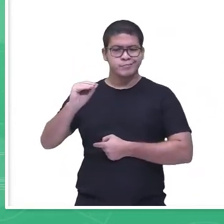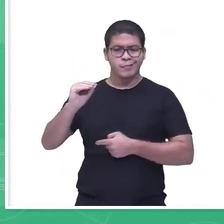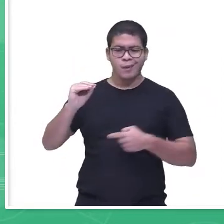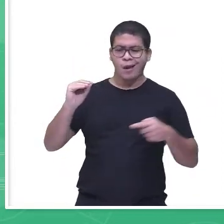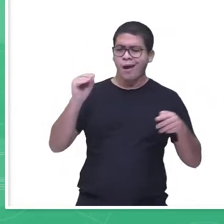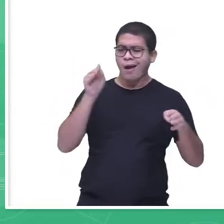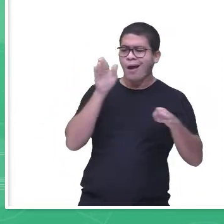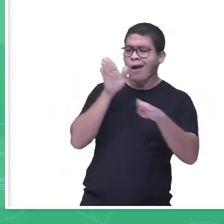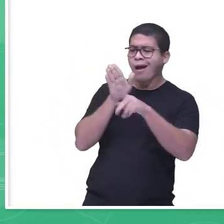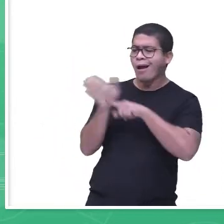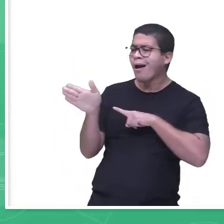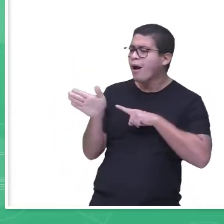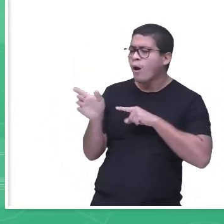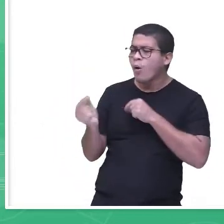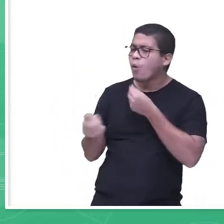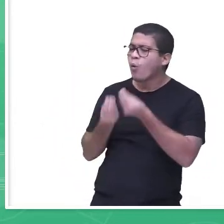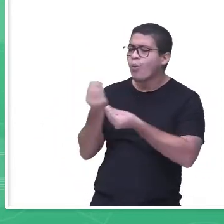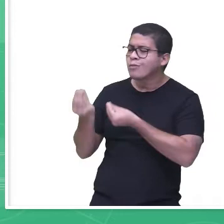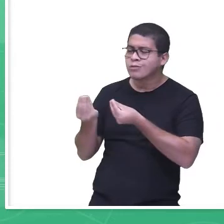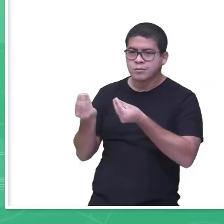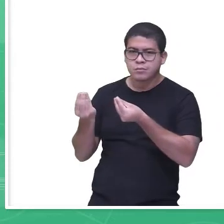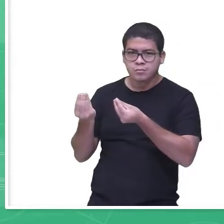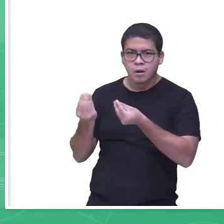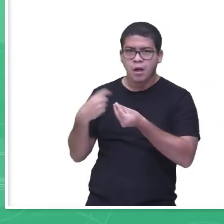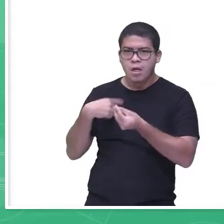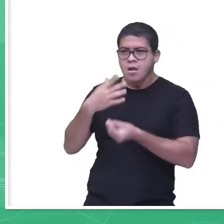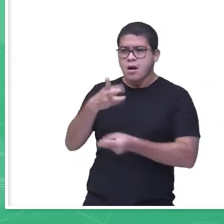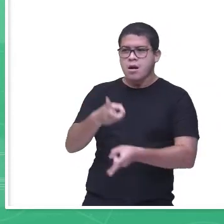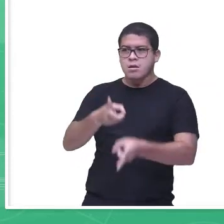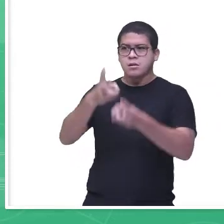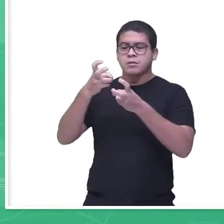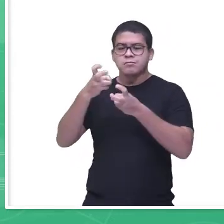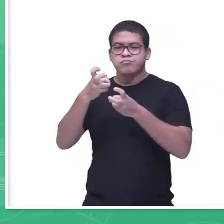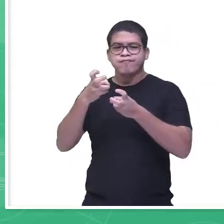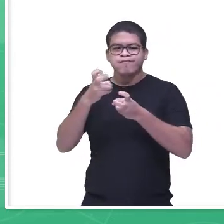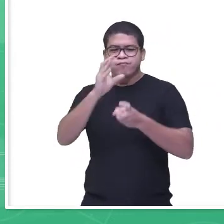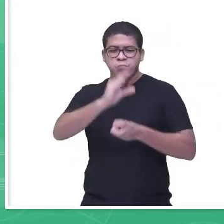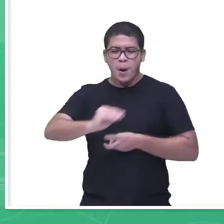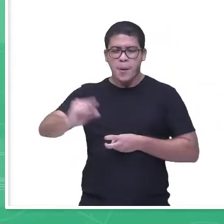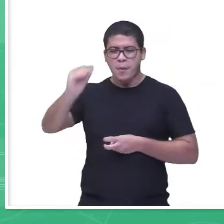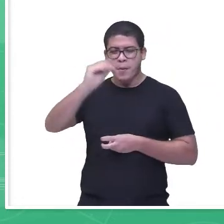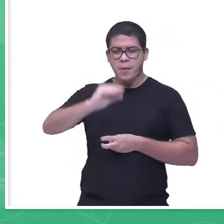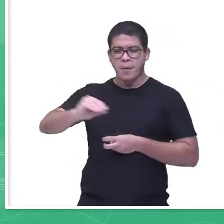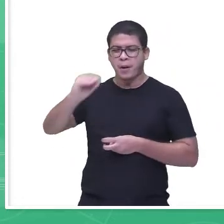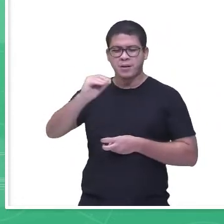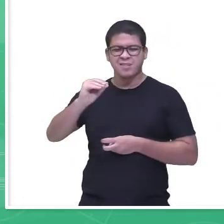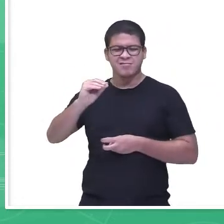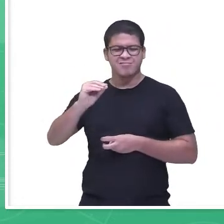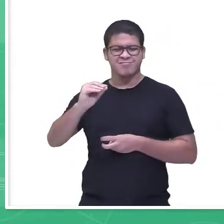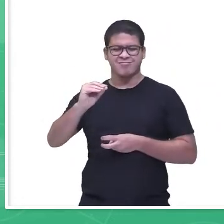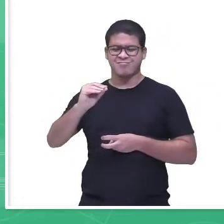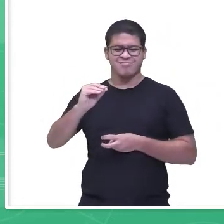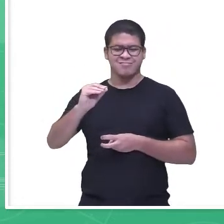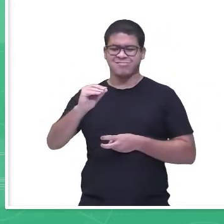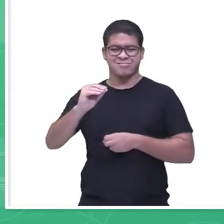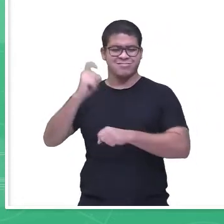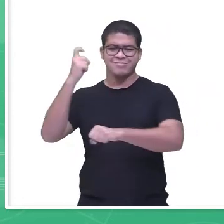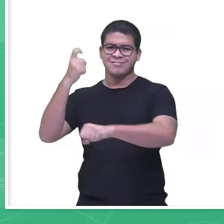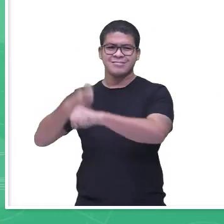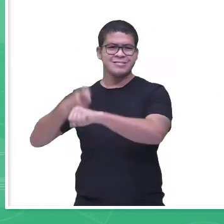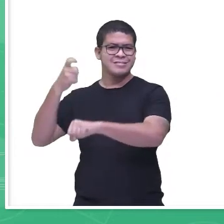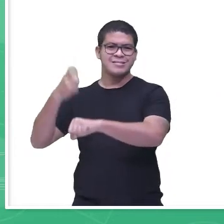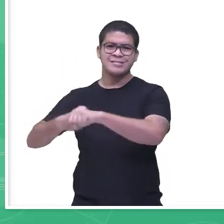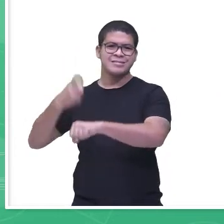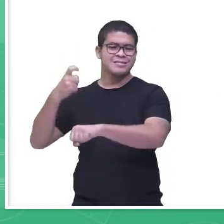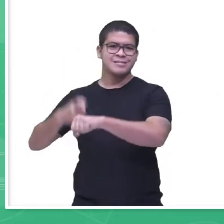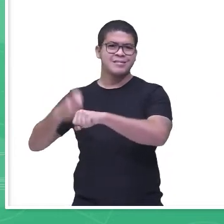percebesse, através das contradições dos seus argumentos, a sua ignorância. Olha só que